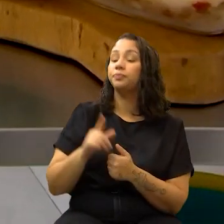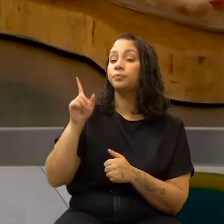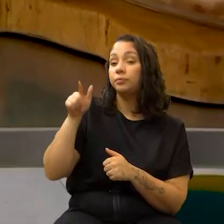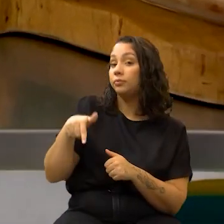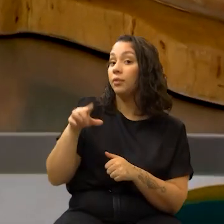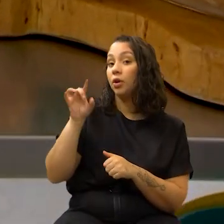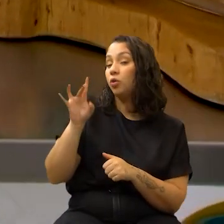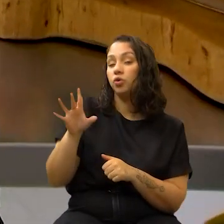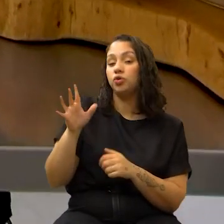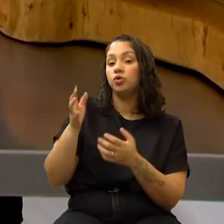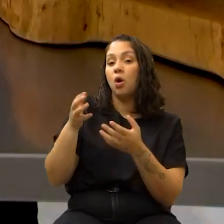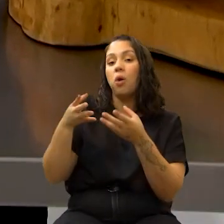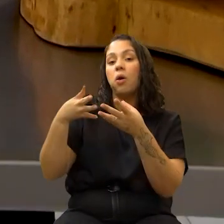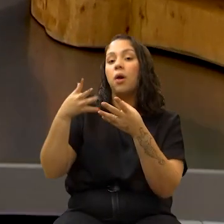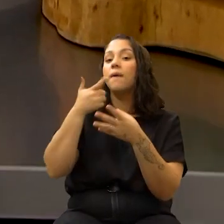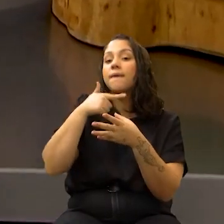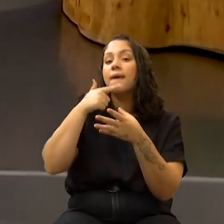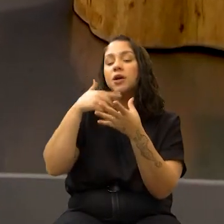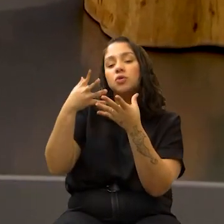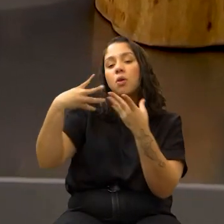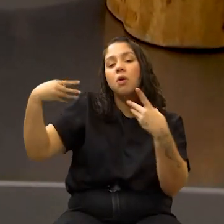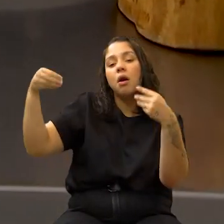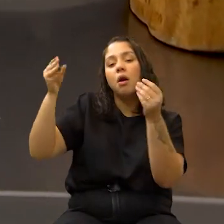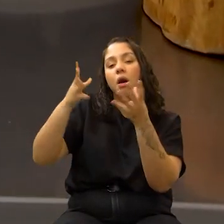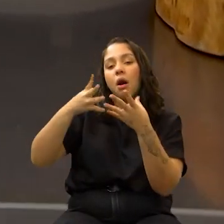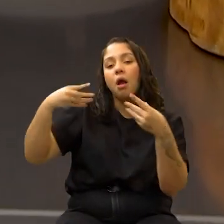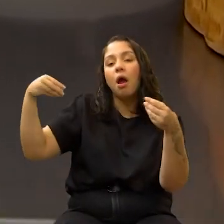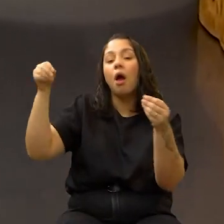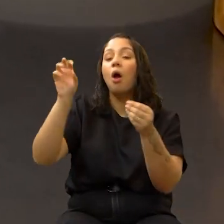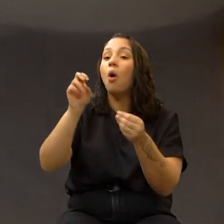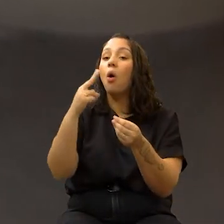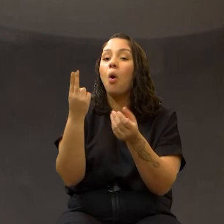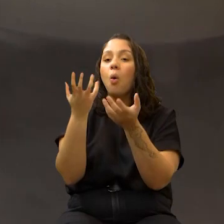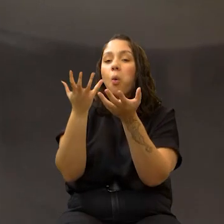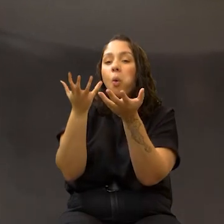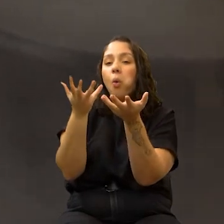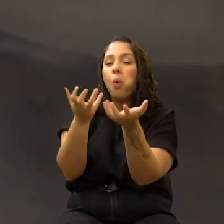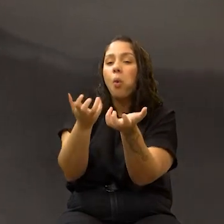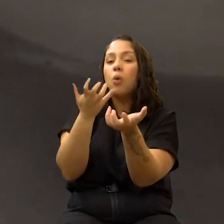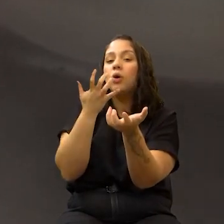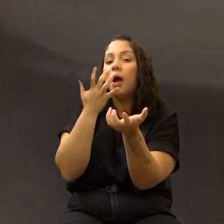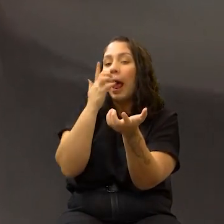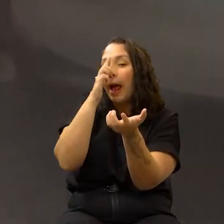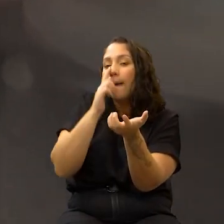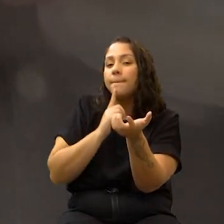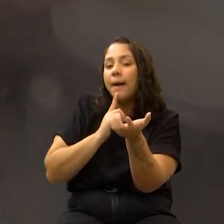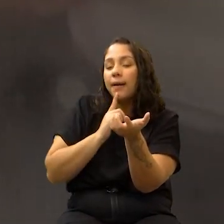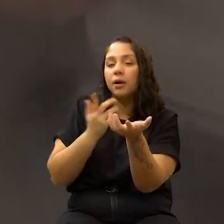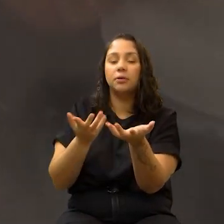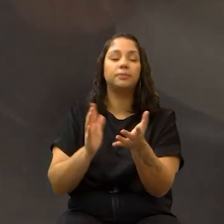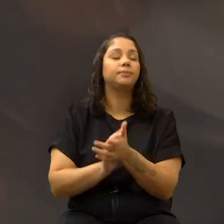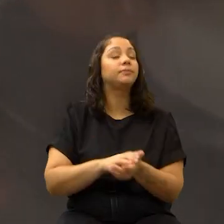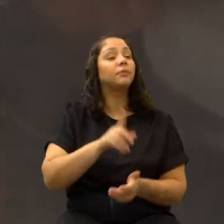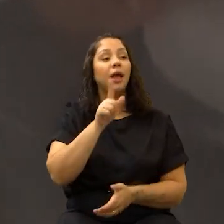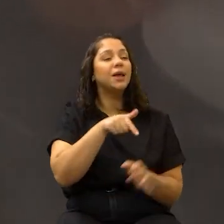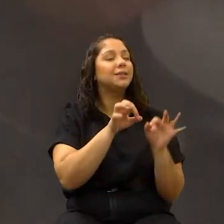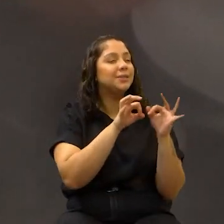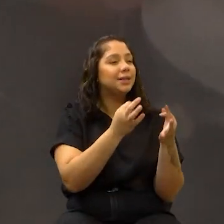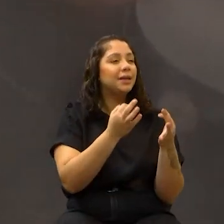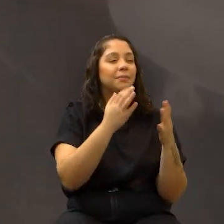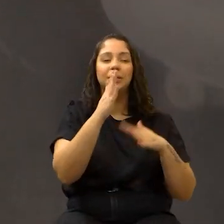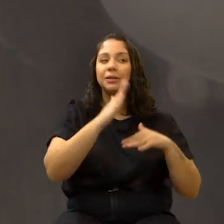Até a mussarela derreter ou gratinar, ficar um pouquinho mais douradinho. Muito